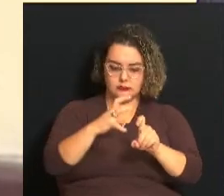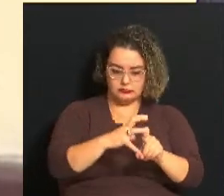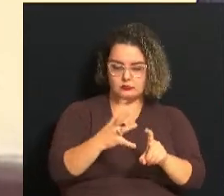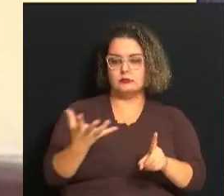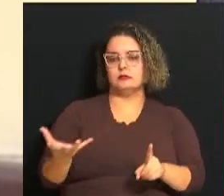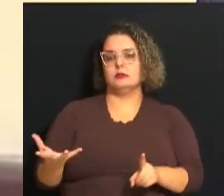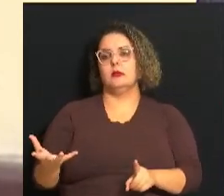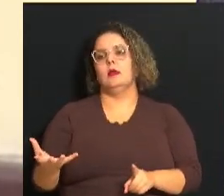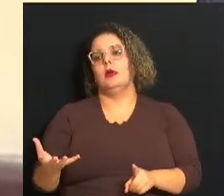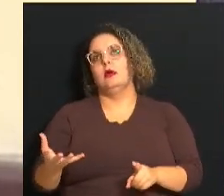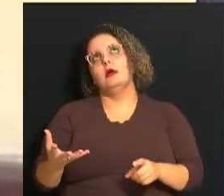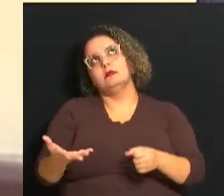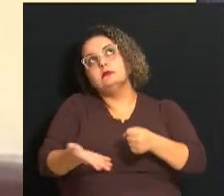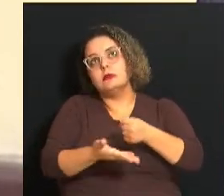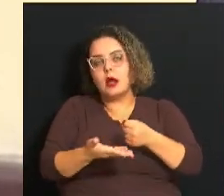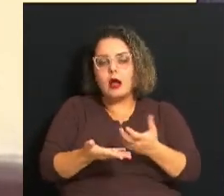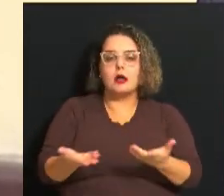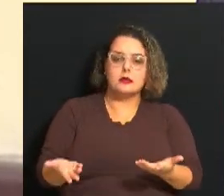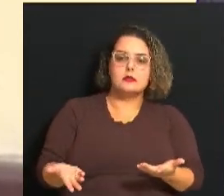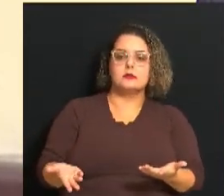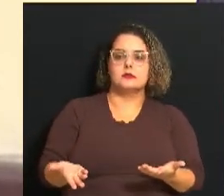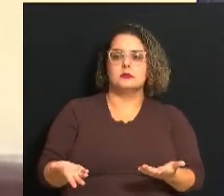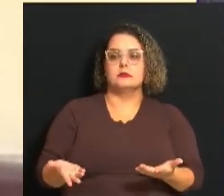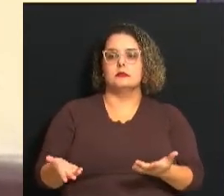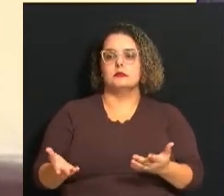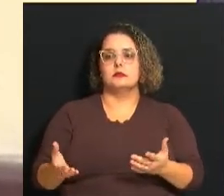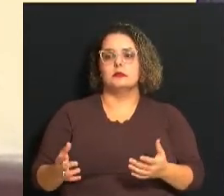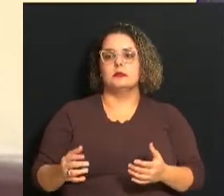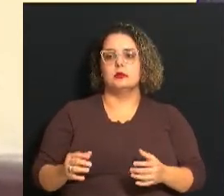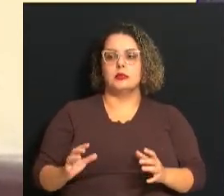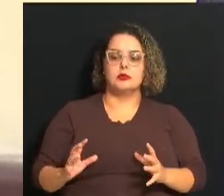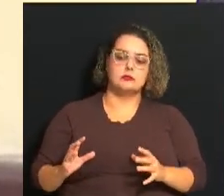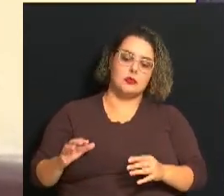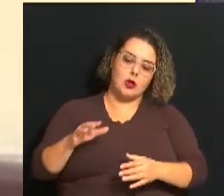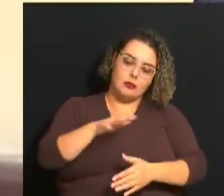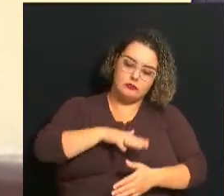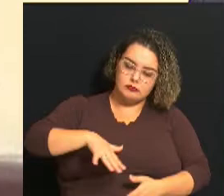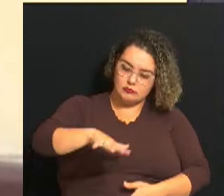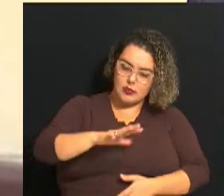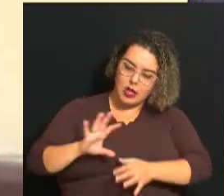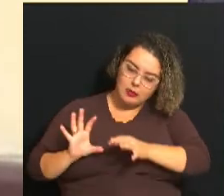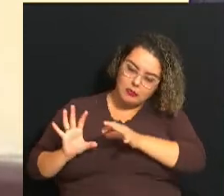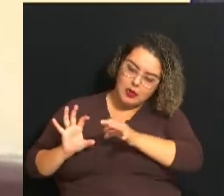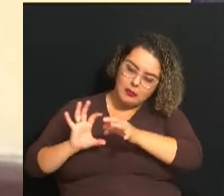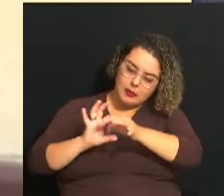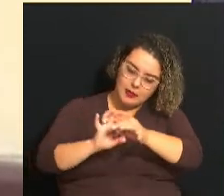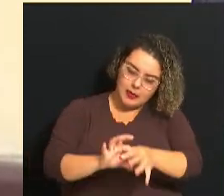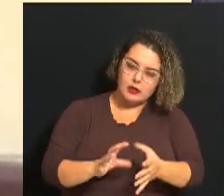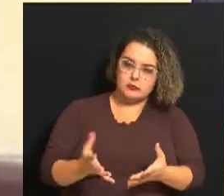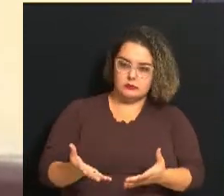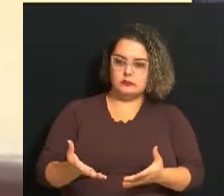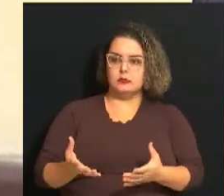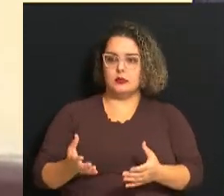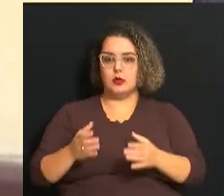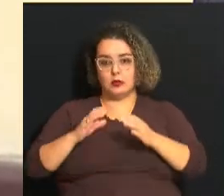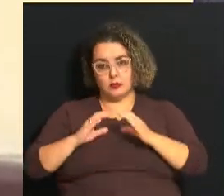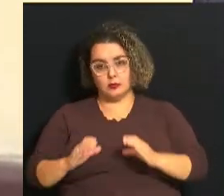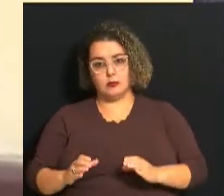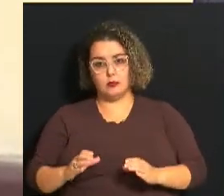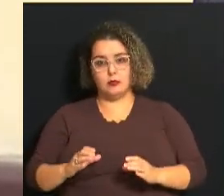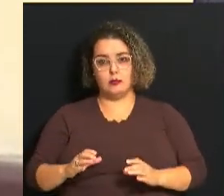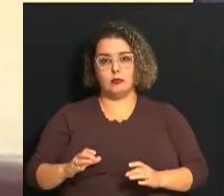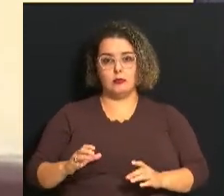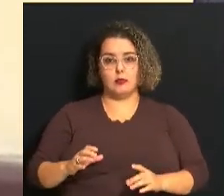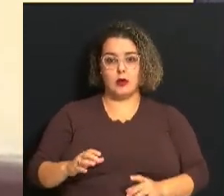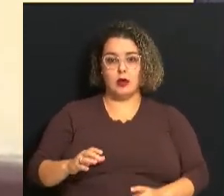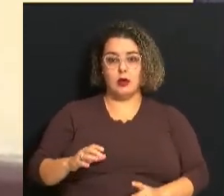obviamente ligada a uma corrente o momento que seria o que é uma conduta abusiva